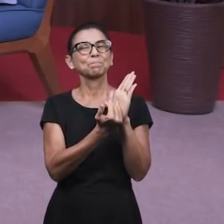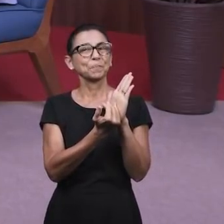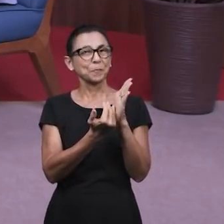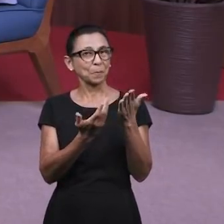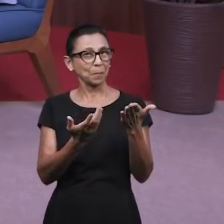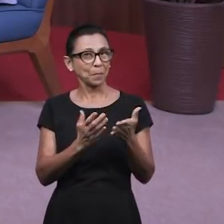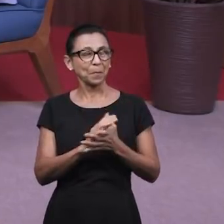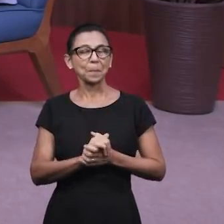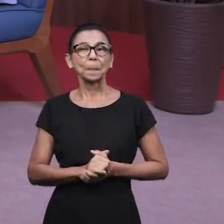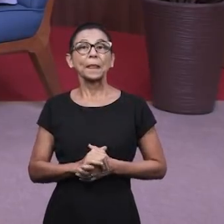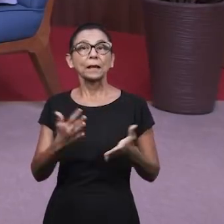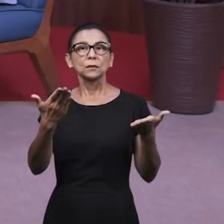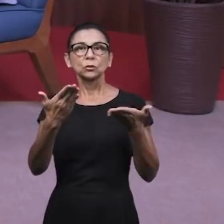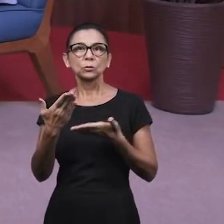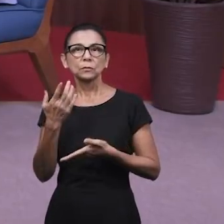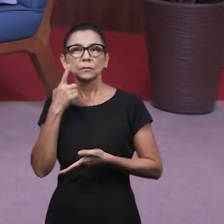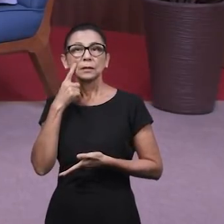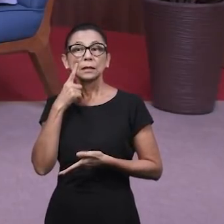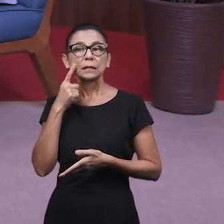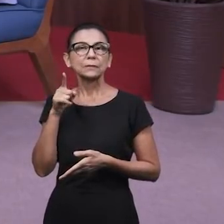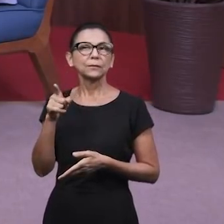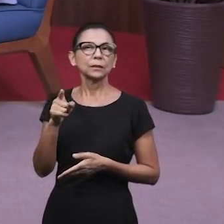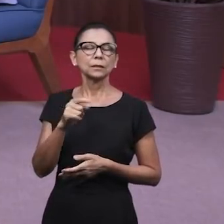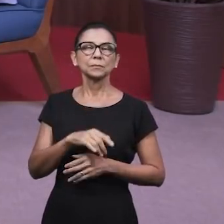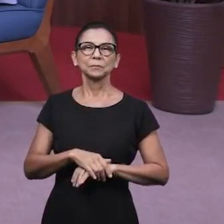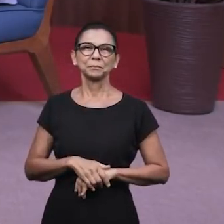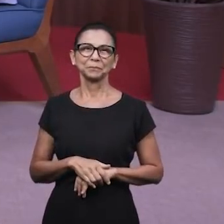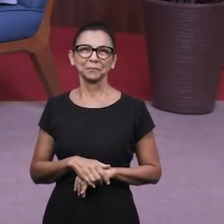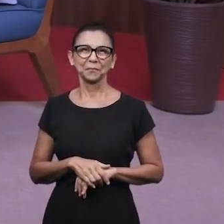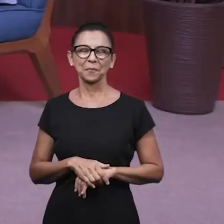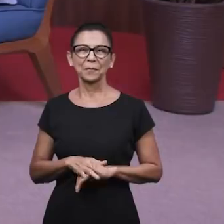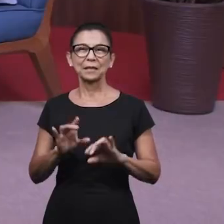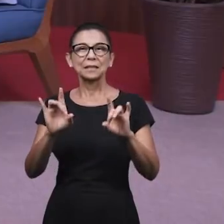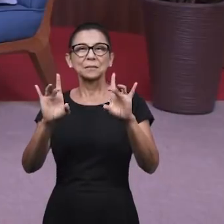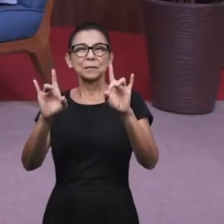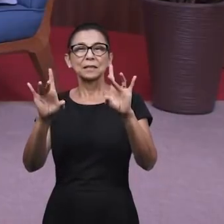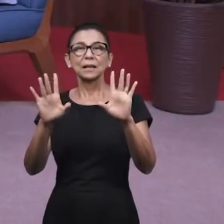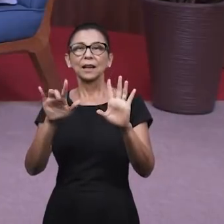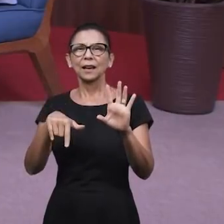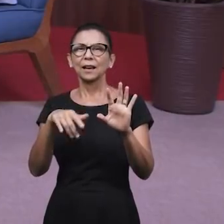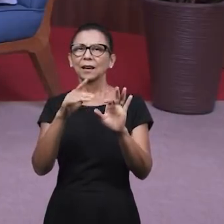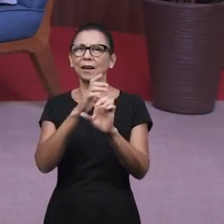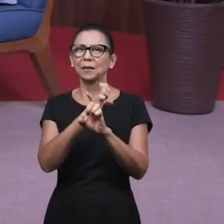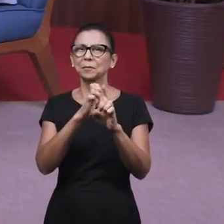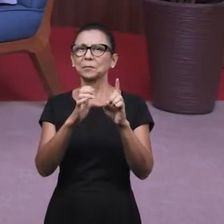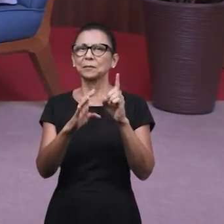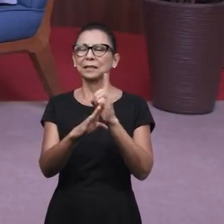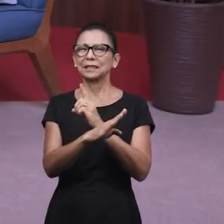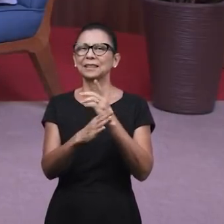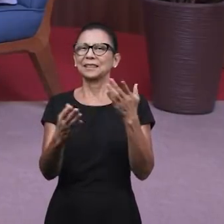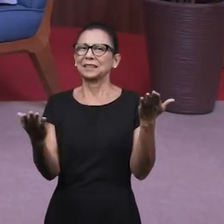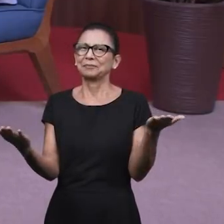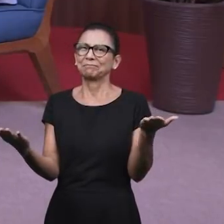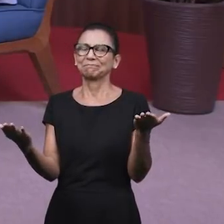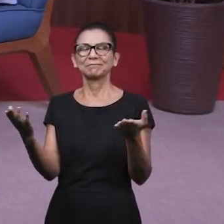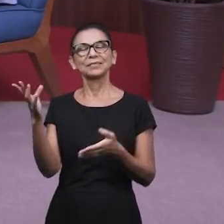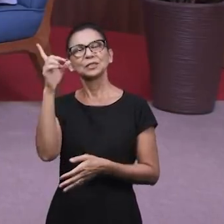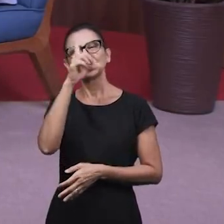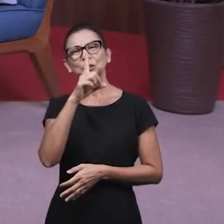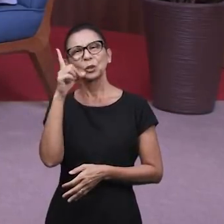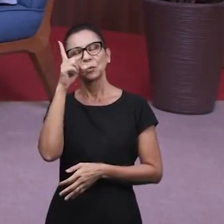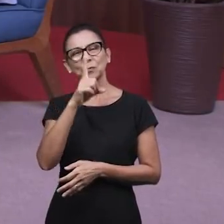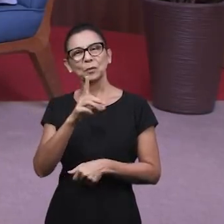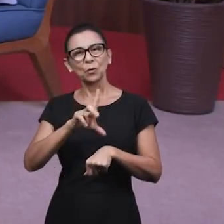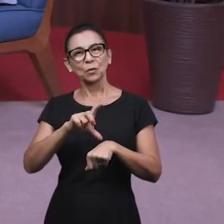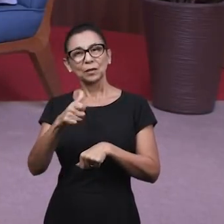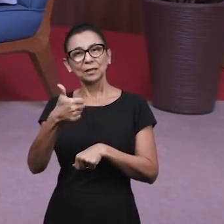Uma delas, eu quero te convidar a participar porque ela é especial. É a nossa Escola Bíblica Dominical que vai ao ar todos os domingos